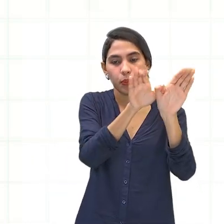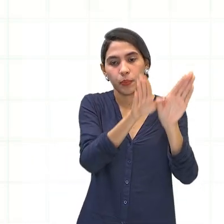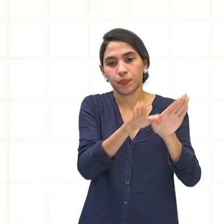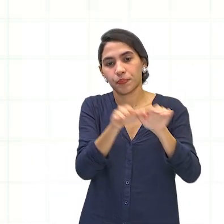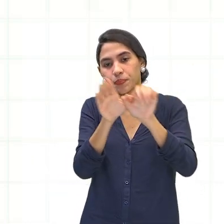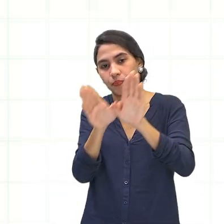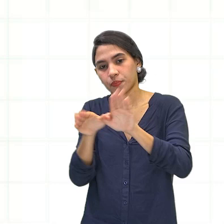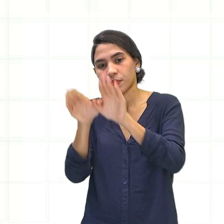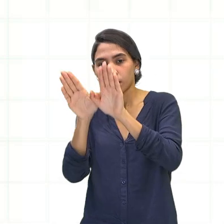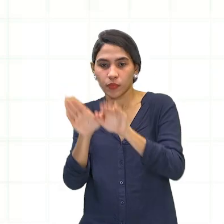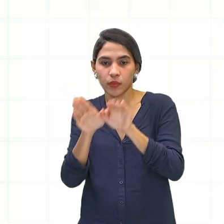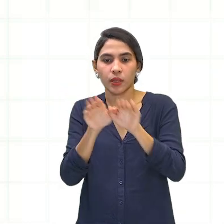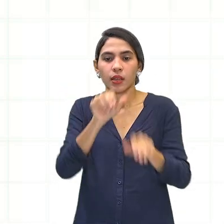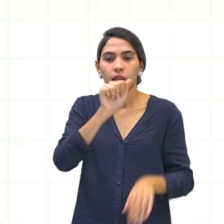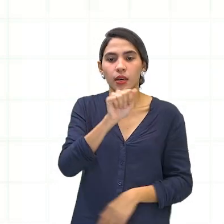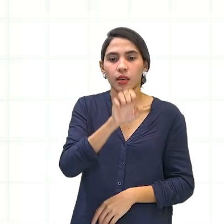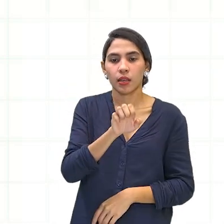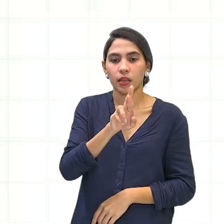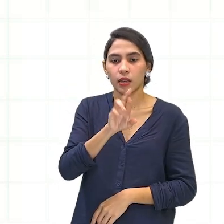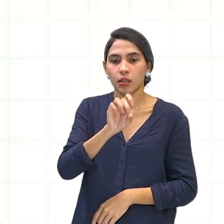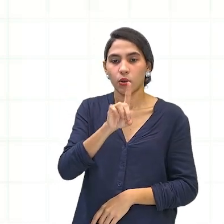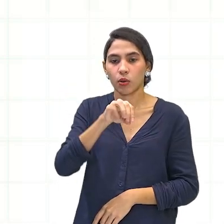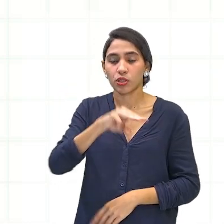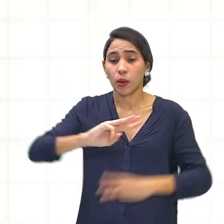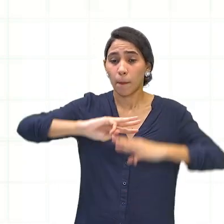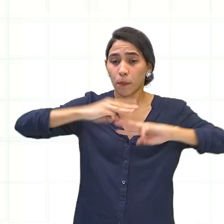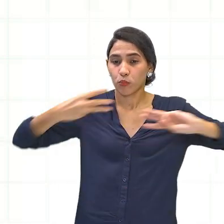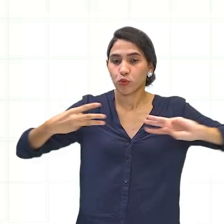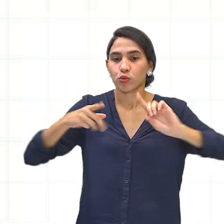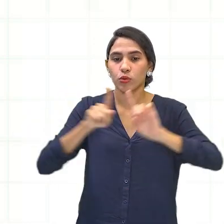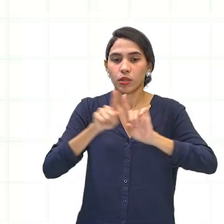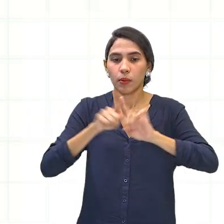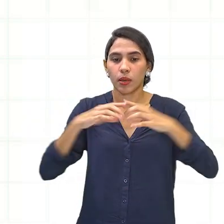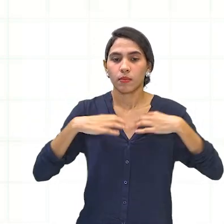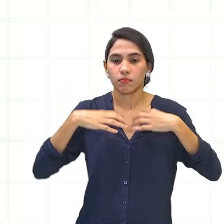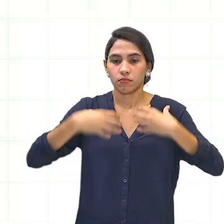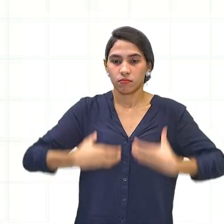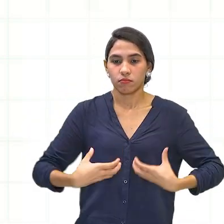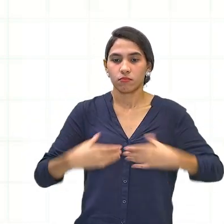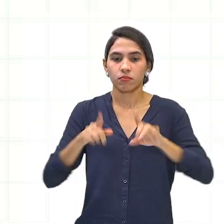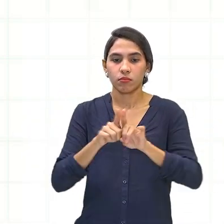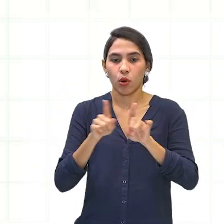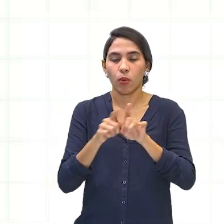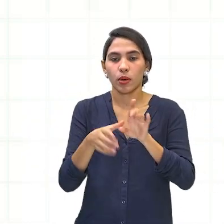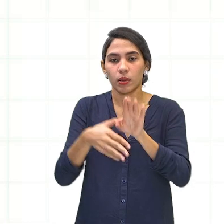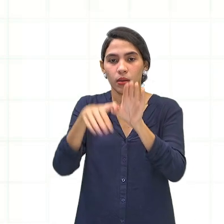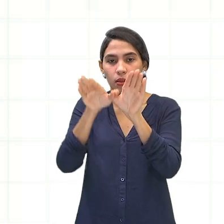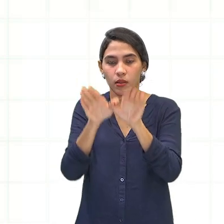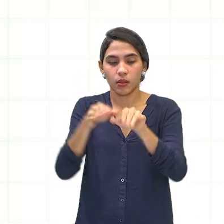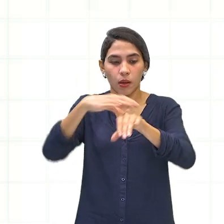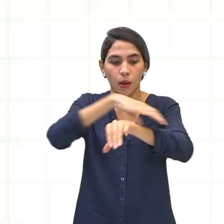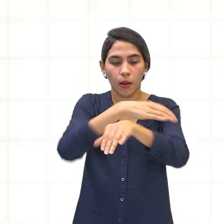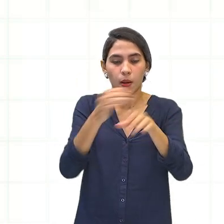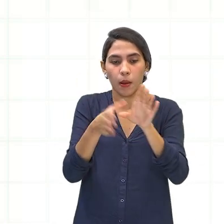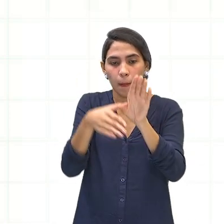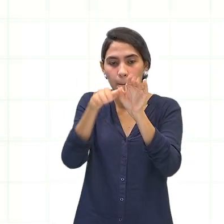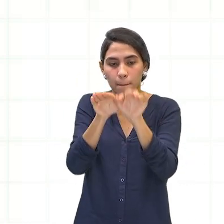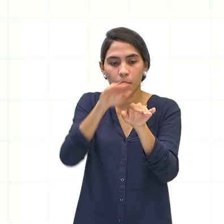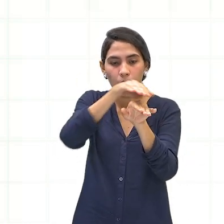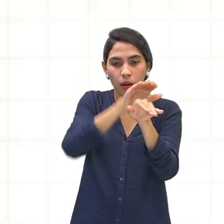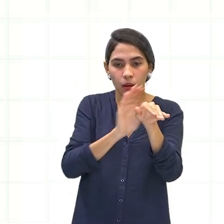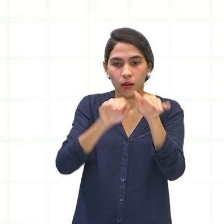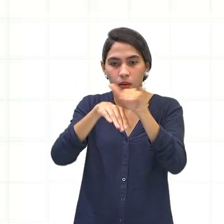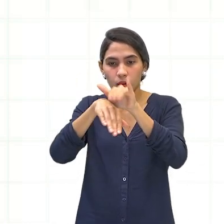voo, e os músculos peitorais desenvolvidos que garantem a movimentação das asas, né? Então, esses músculos onde vão